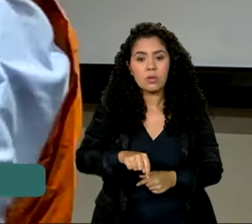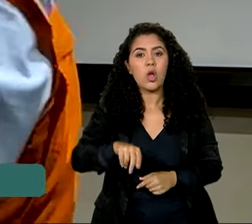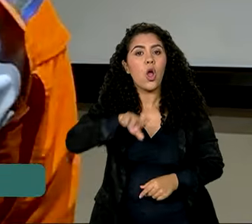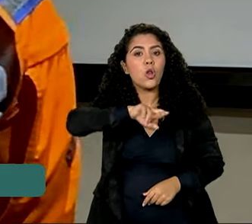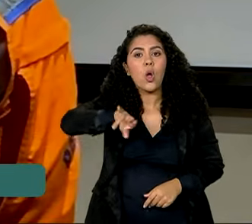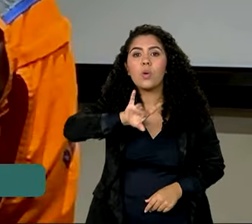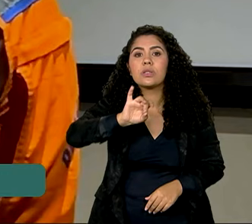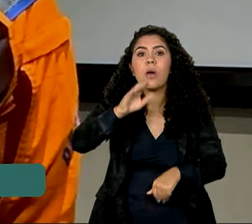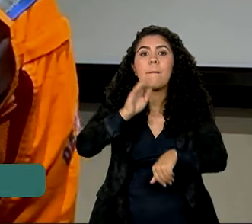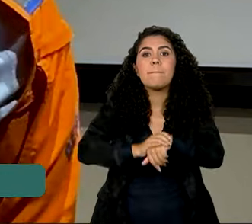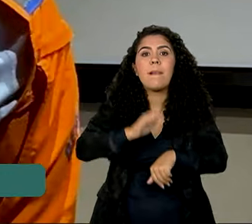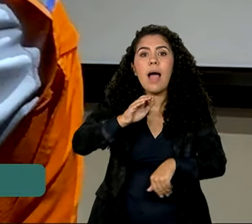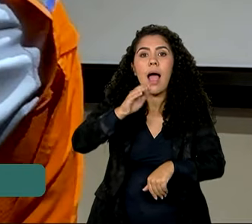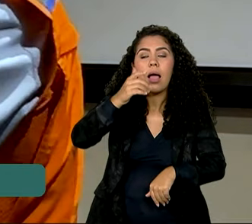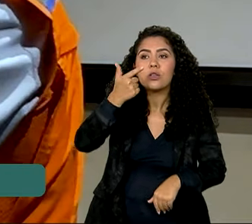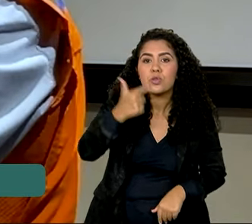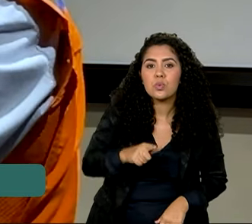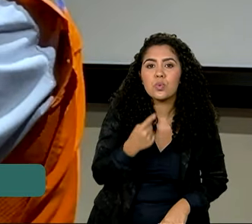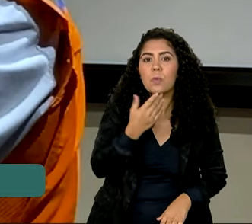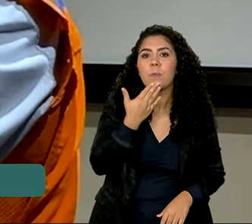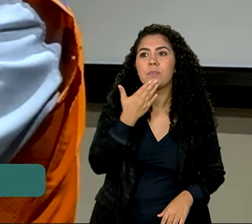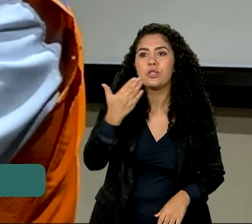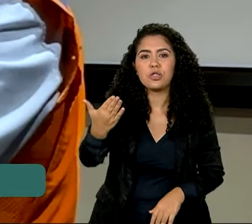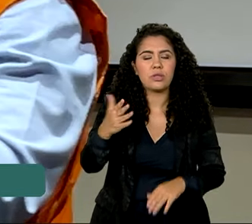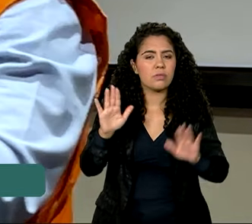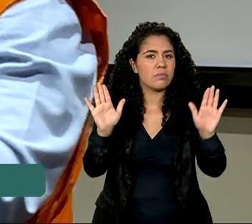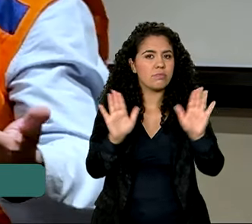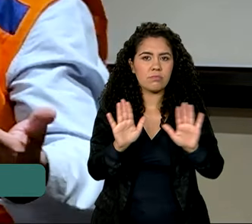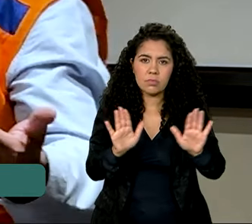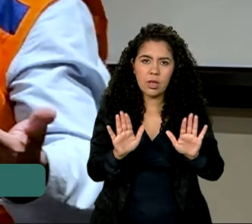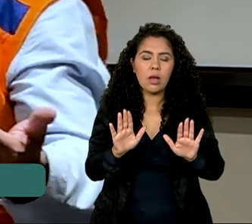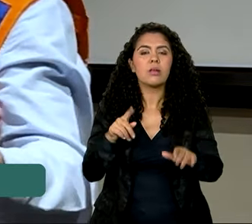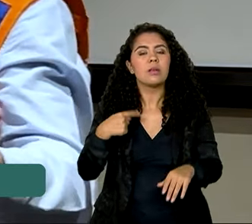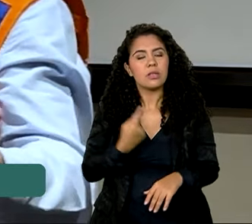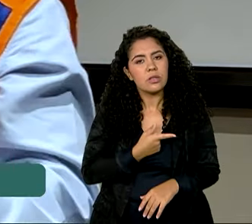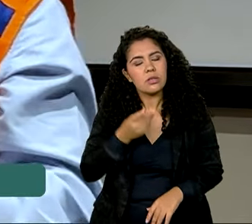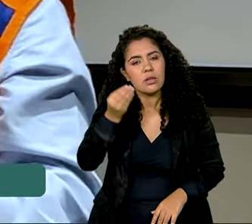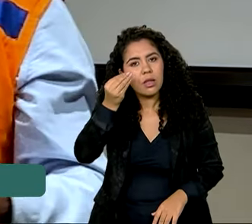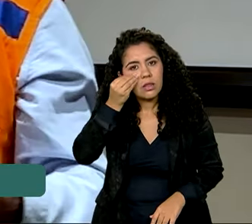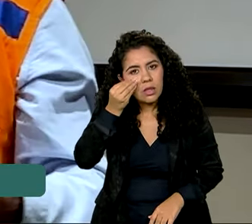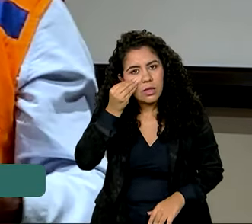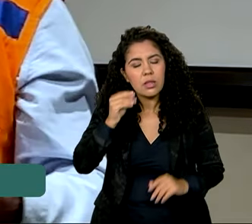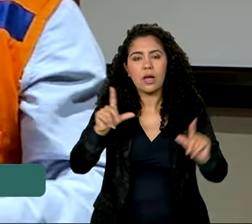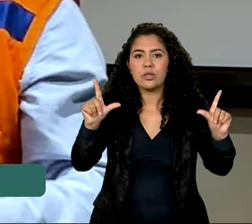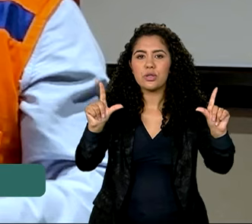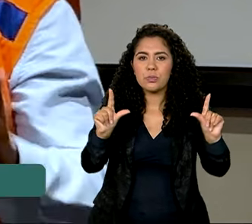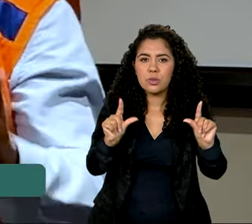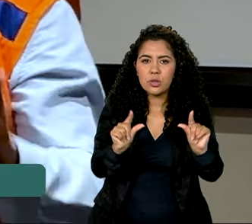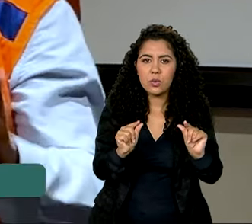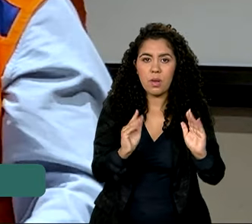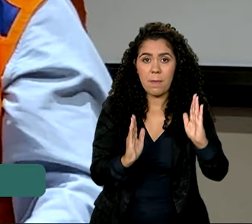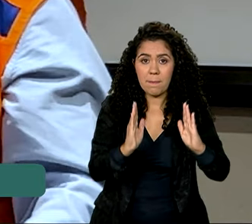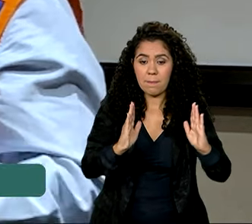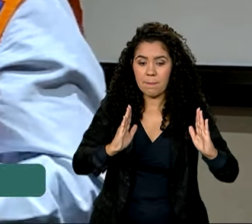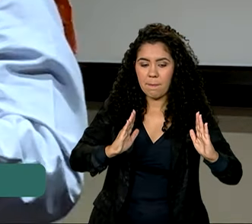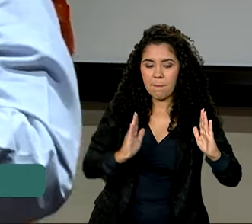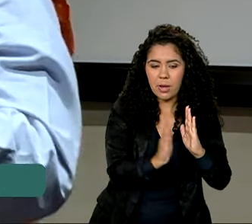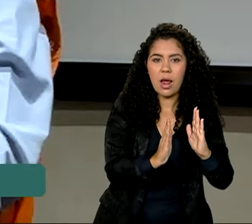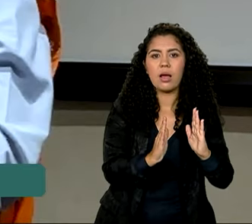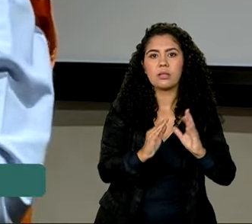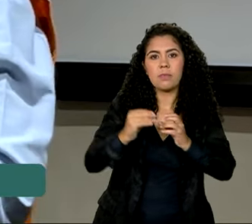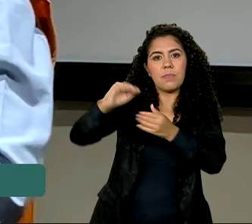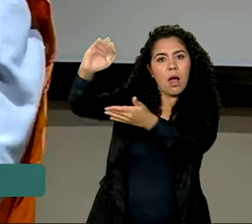um pedido que vai entrar na fila dos fornecedores e com isso a gente tentar reduzir os prazos de entrega de